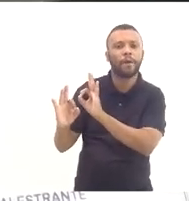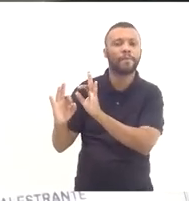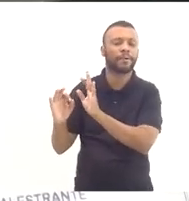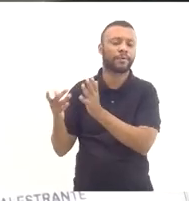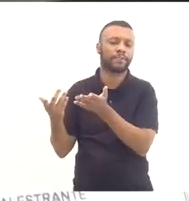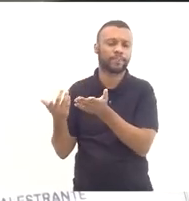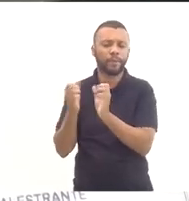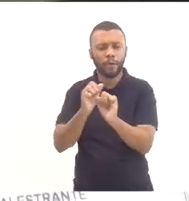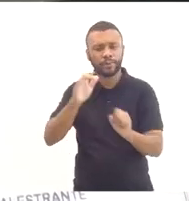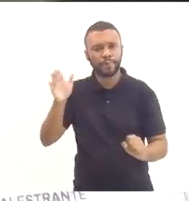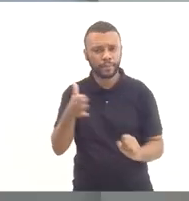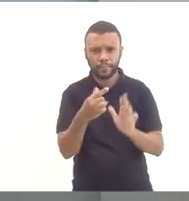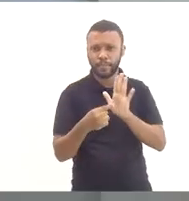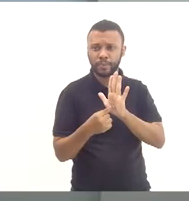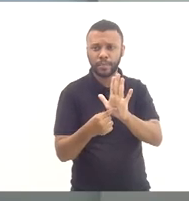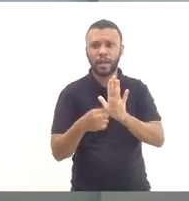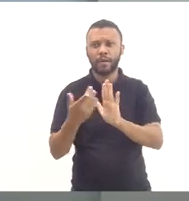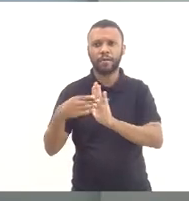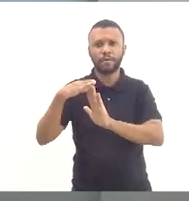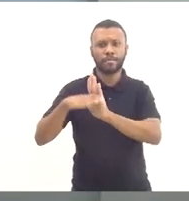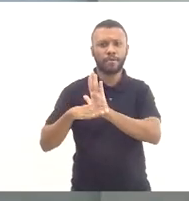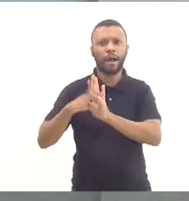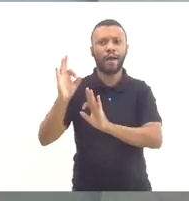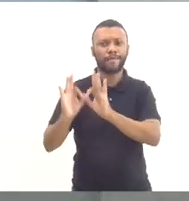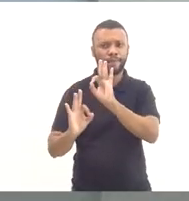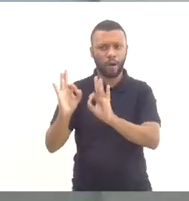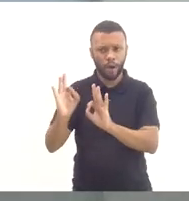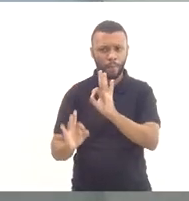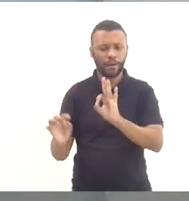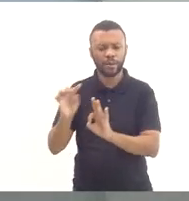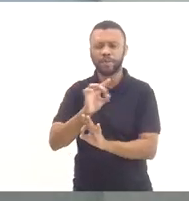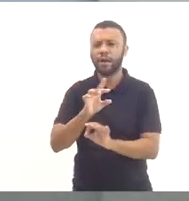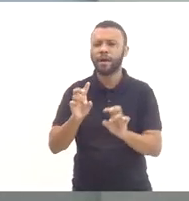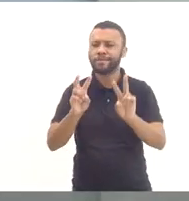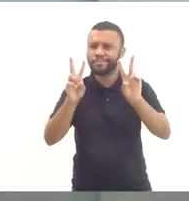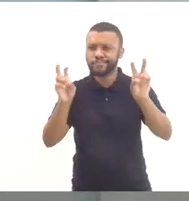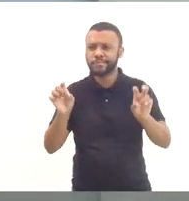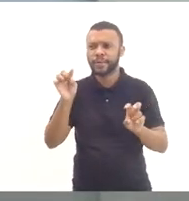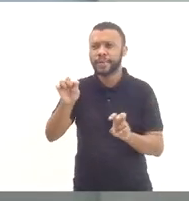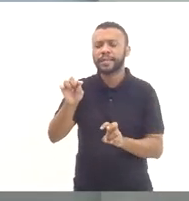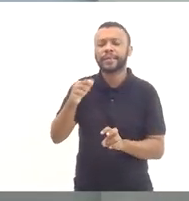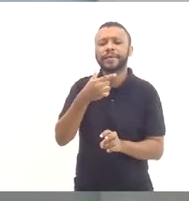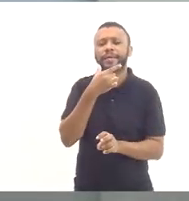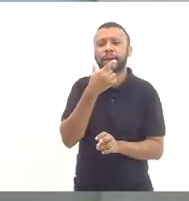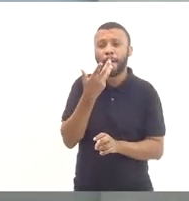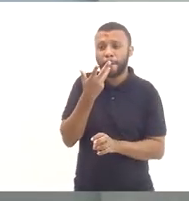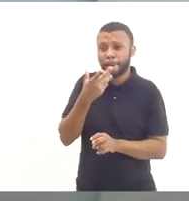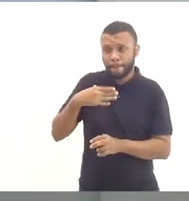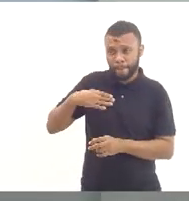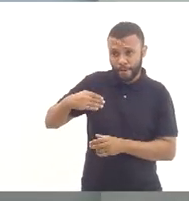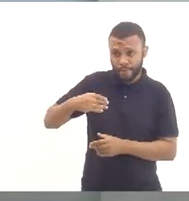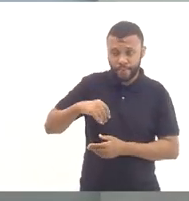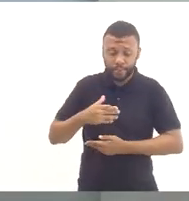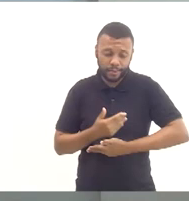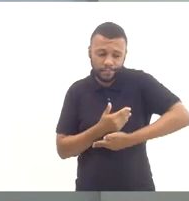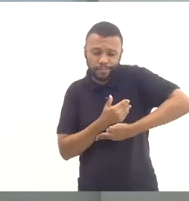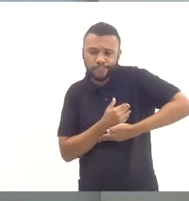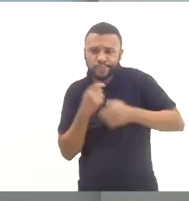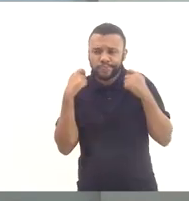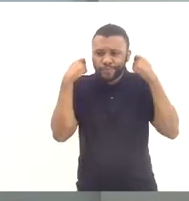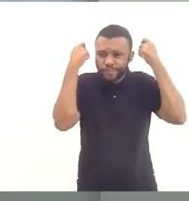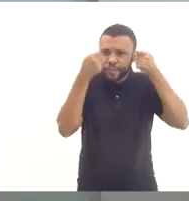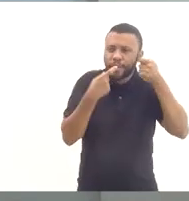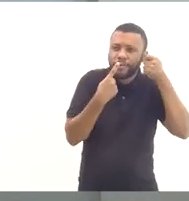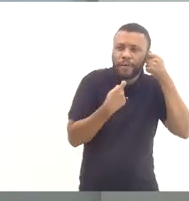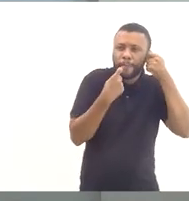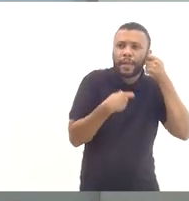Você pode passar favor para mostrar forma ainda não é aí só um parênteses garotinho que tá em pé meu filho tá no colo do meu marido de gorrinho vermelho